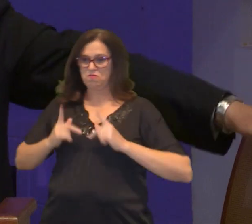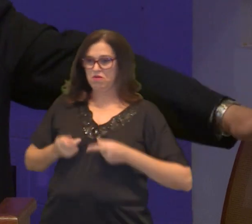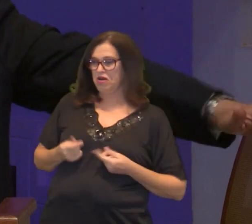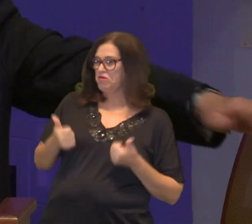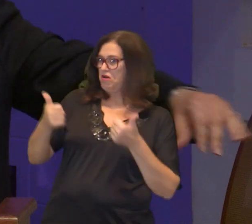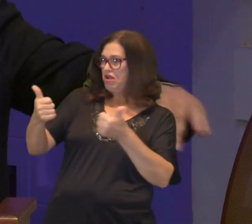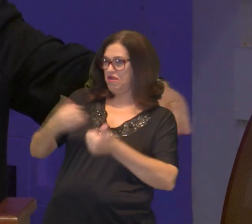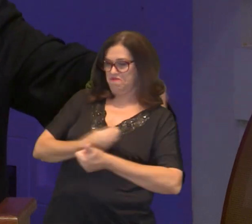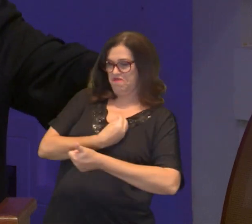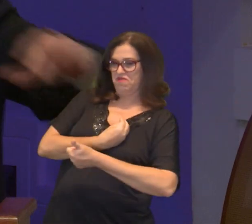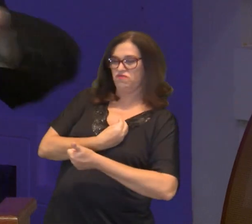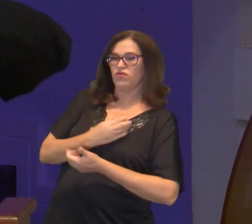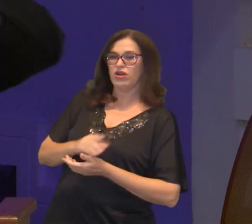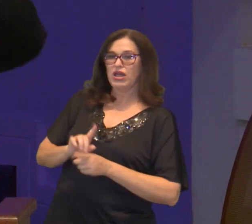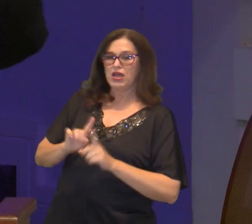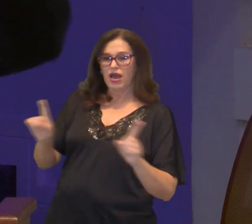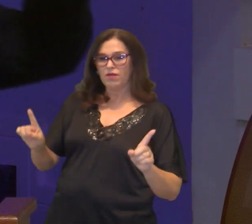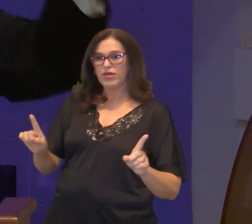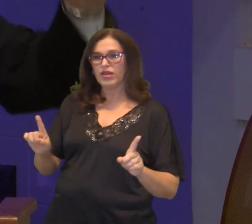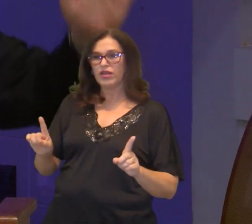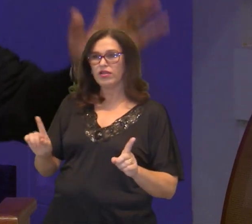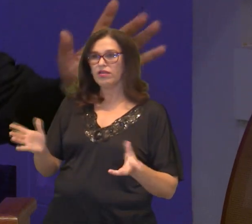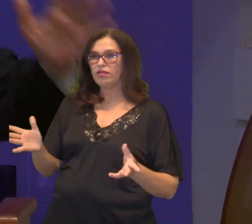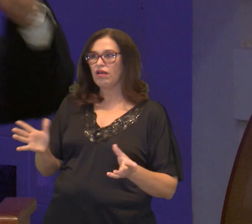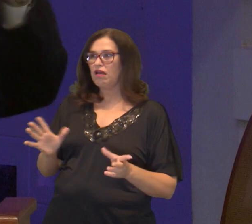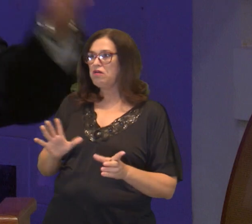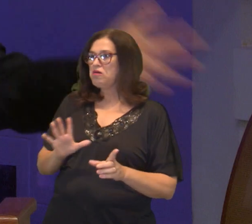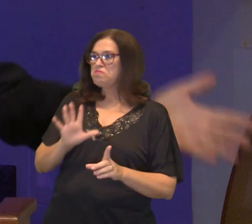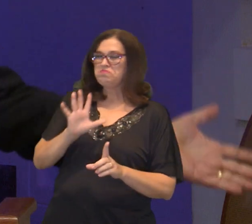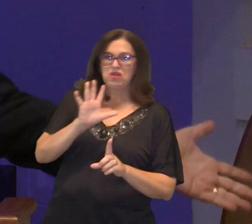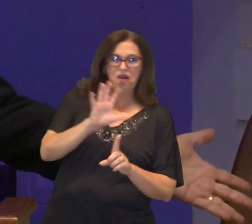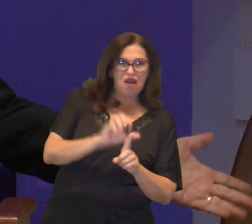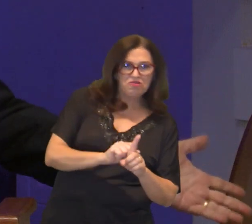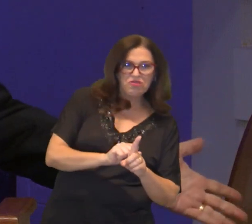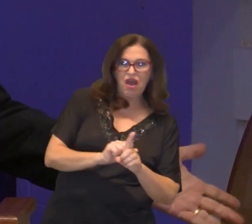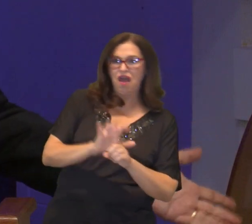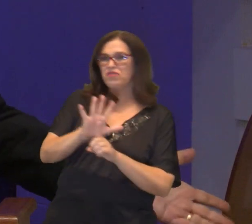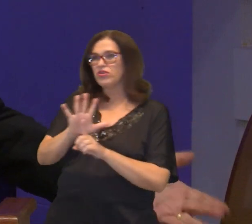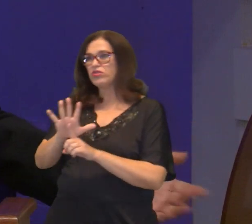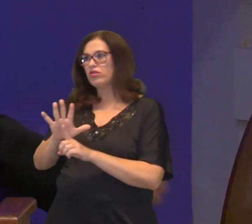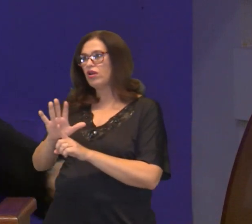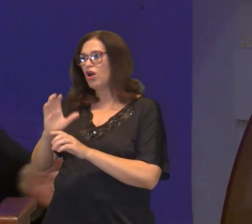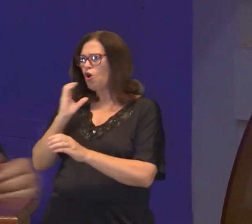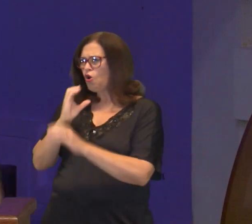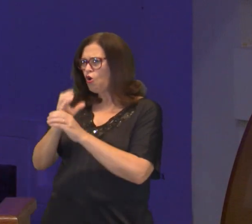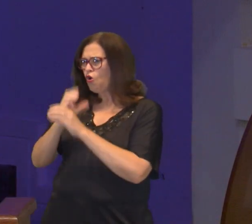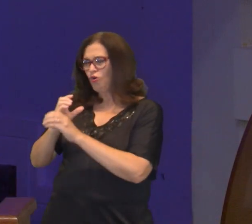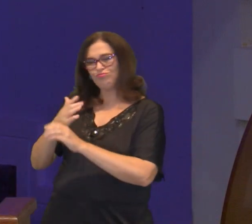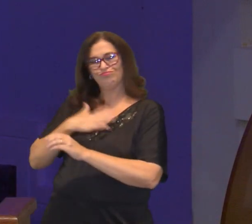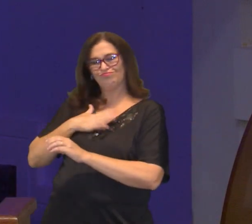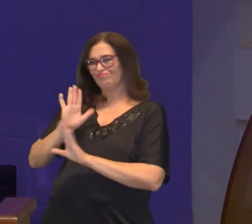que é criado, até com anjos e demônios, só que os anjos não se comunicam com a gente.